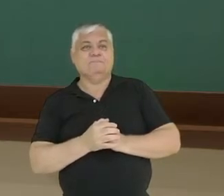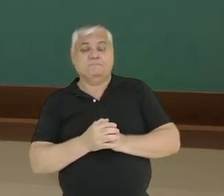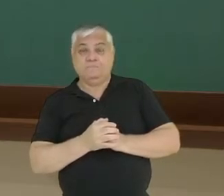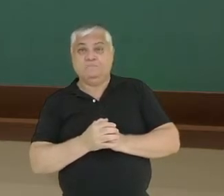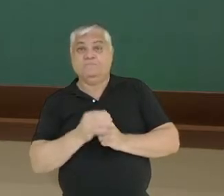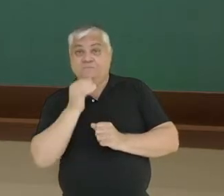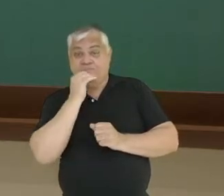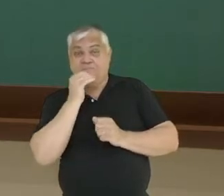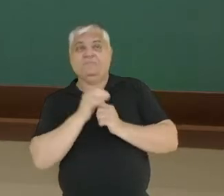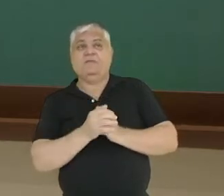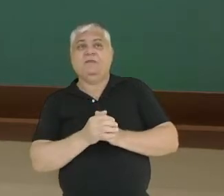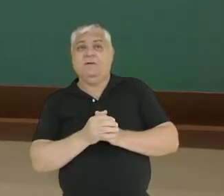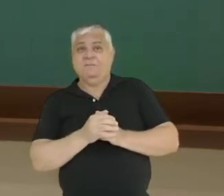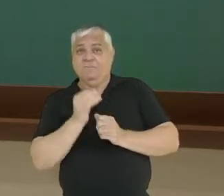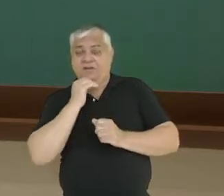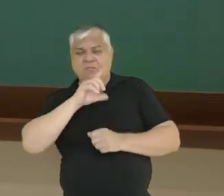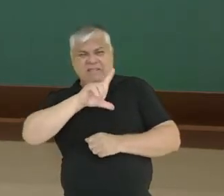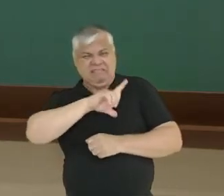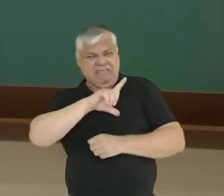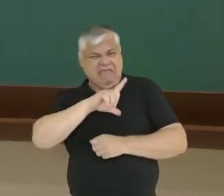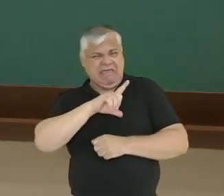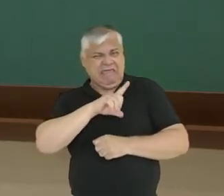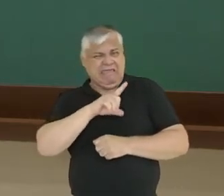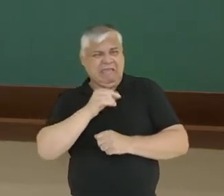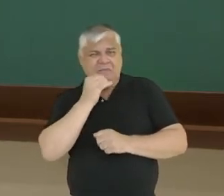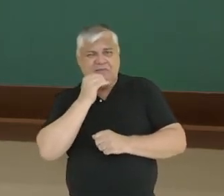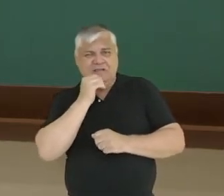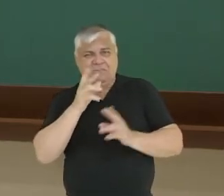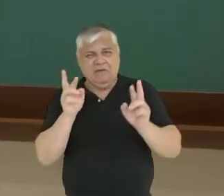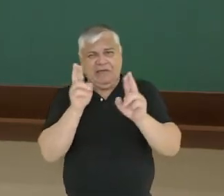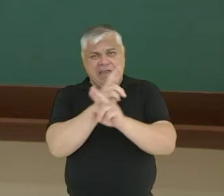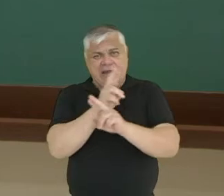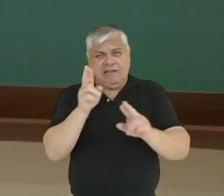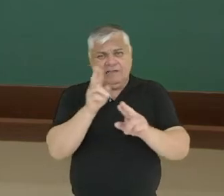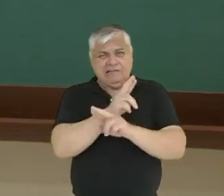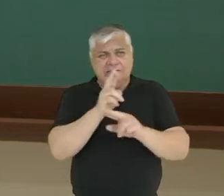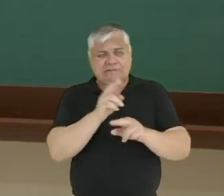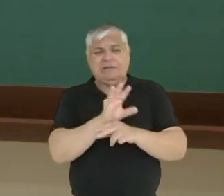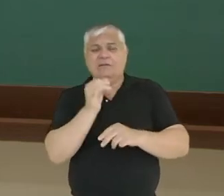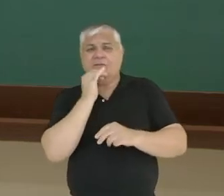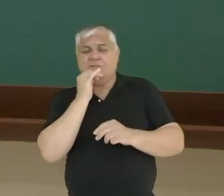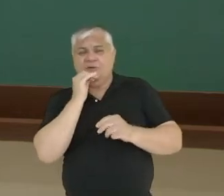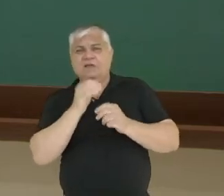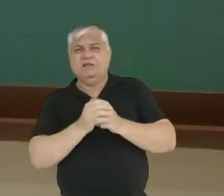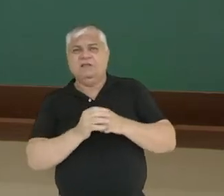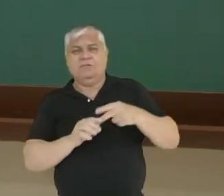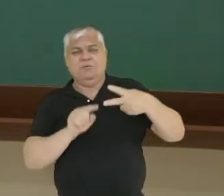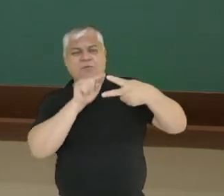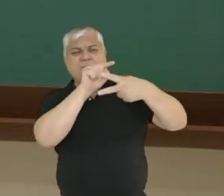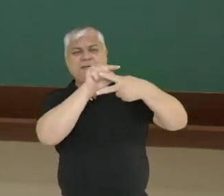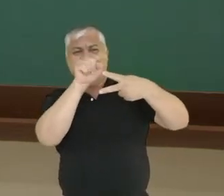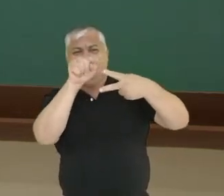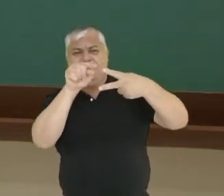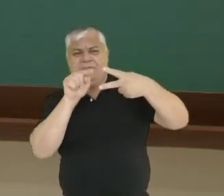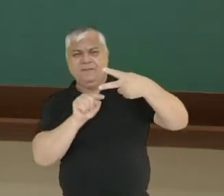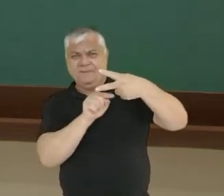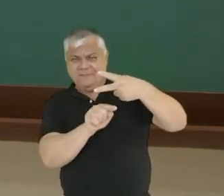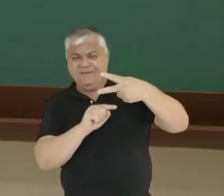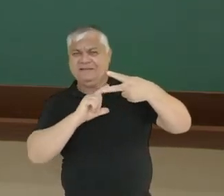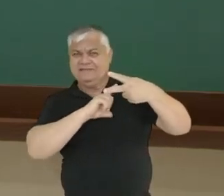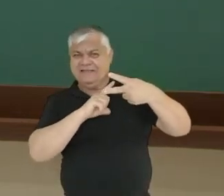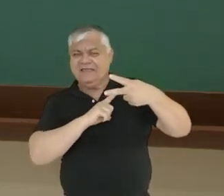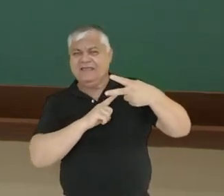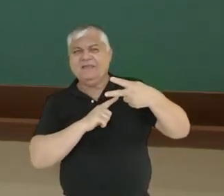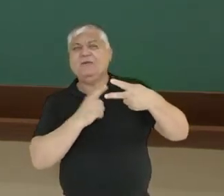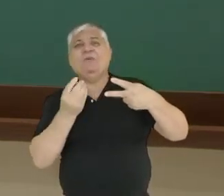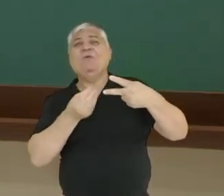polígonos regulares, existe alguma relação entre a medida de cada ângulo externo com a